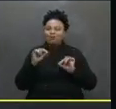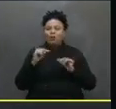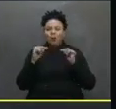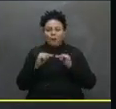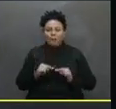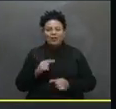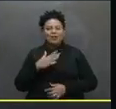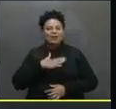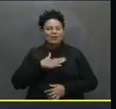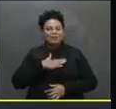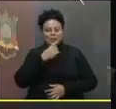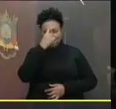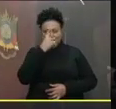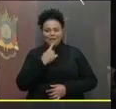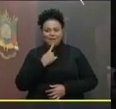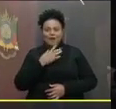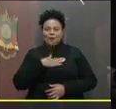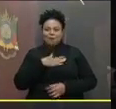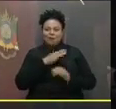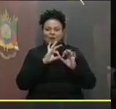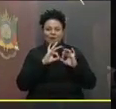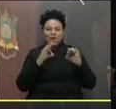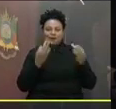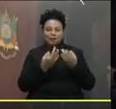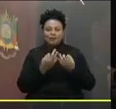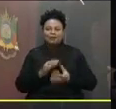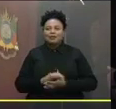comigo, com minha família.